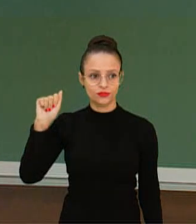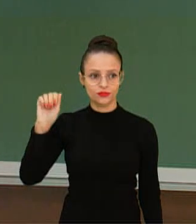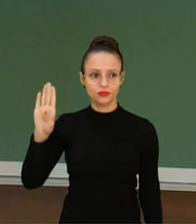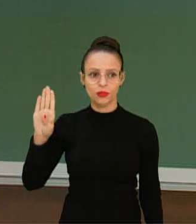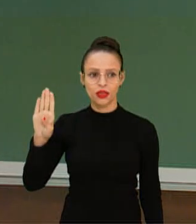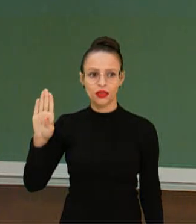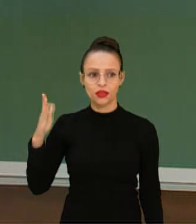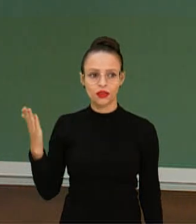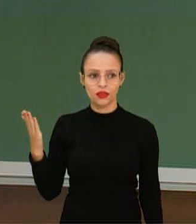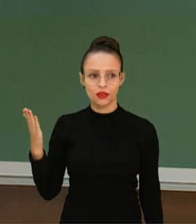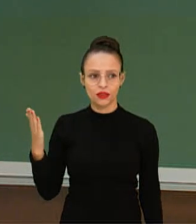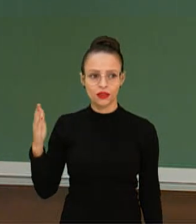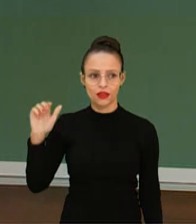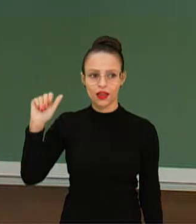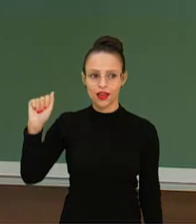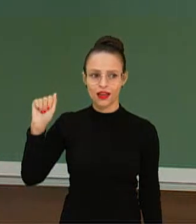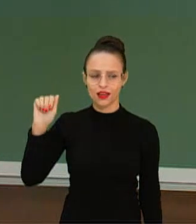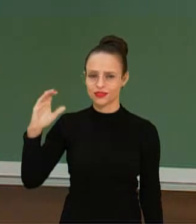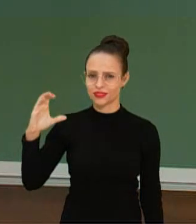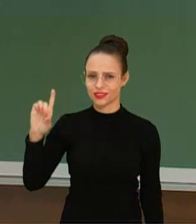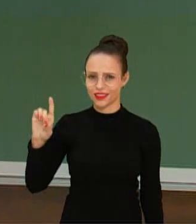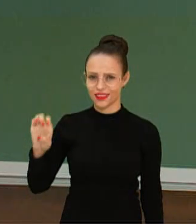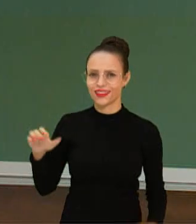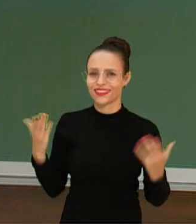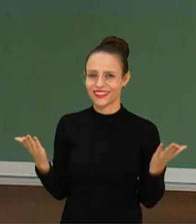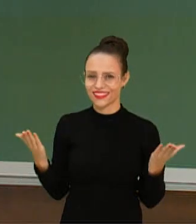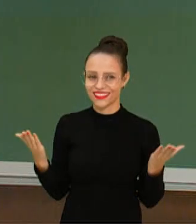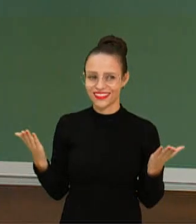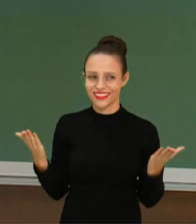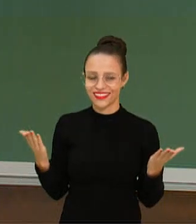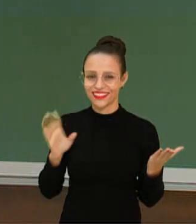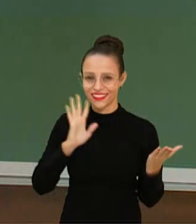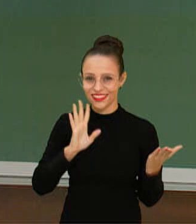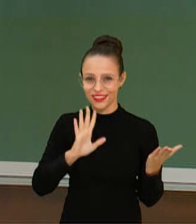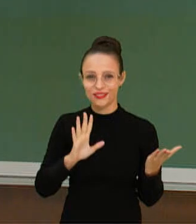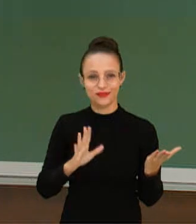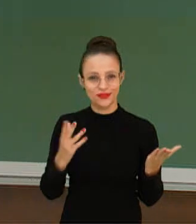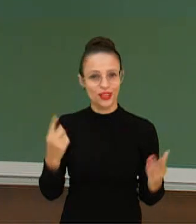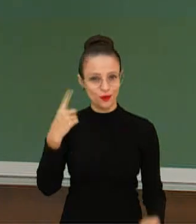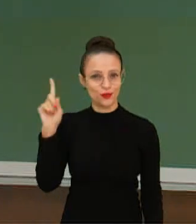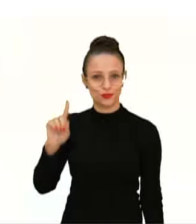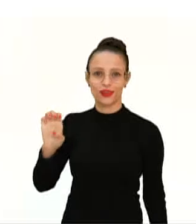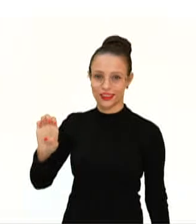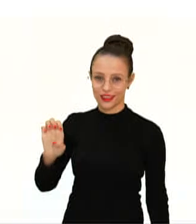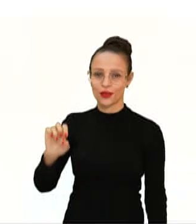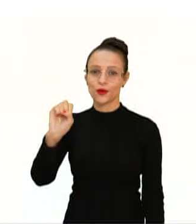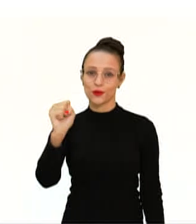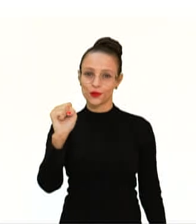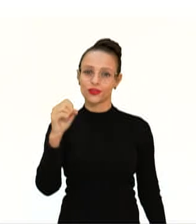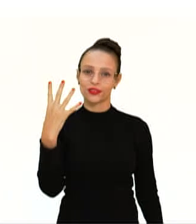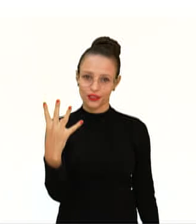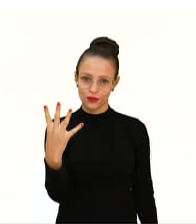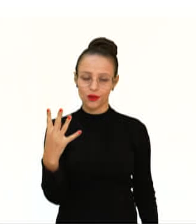daqui? A, C, D e E. Olha que legal. A resposta é a última.